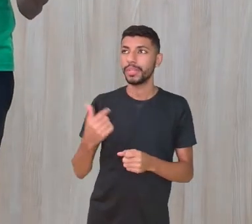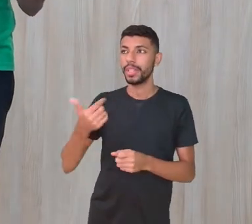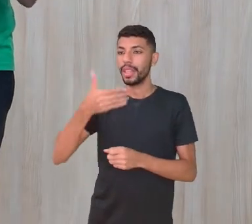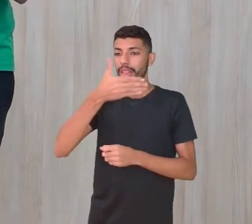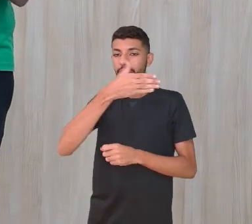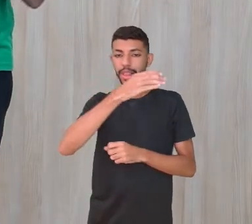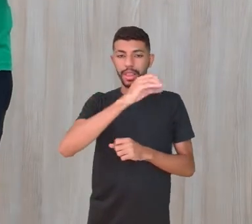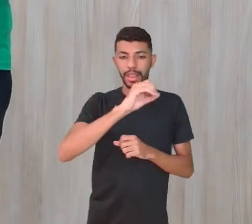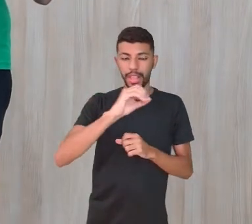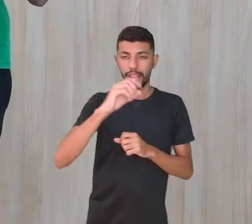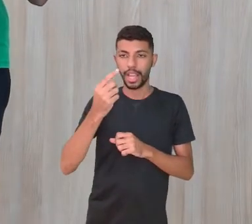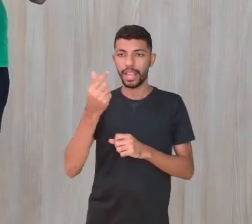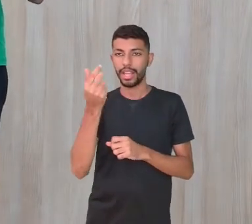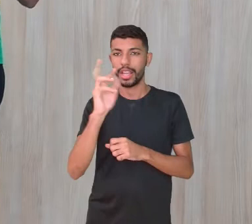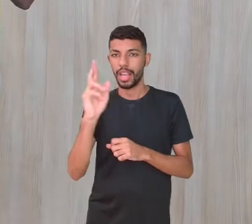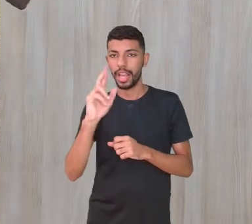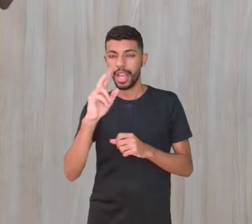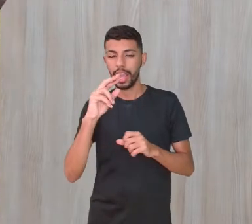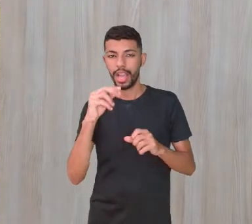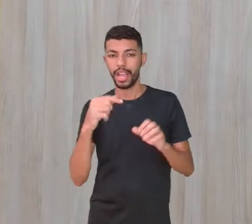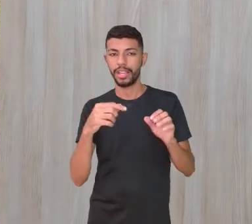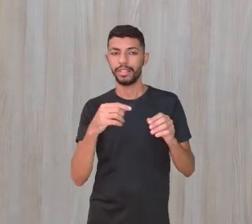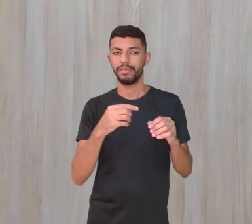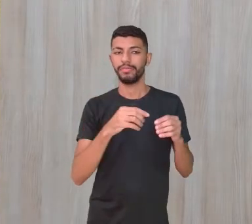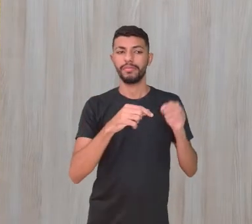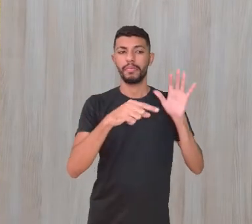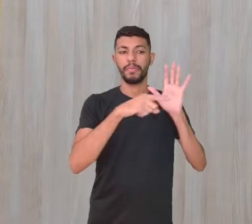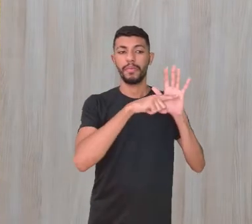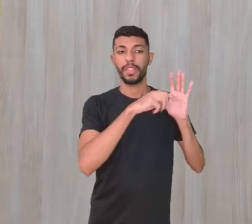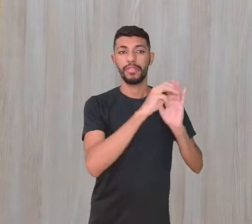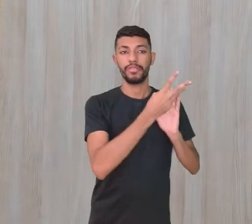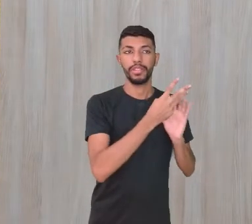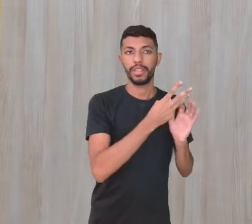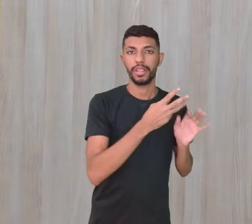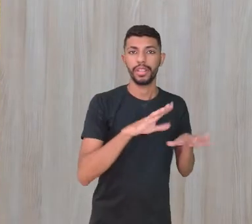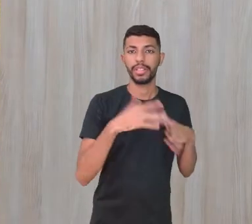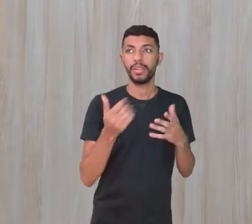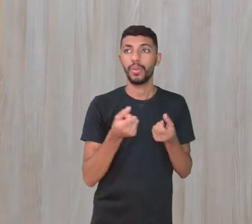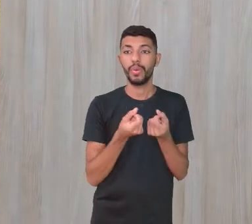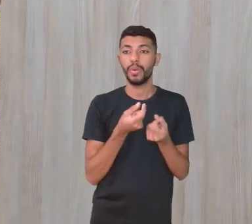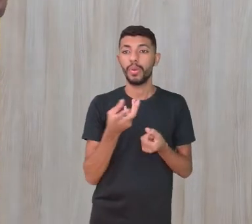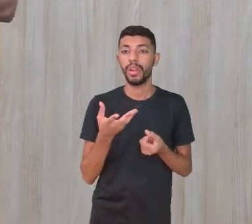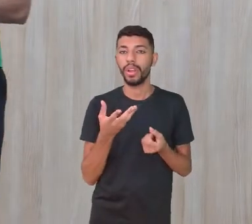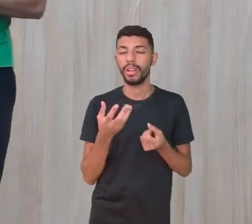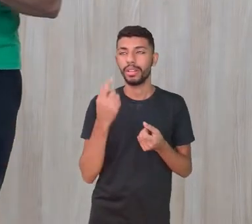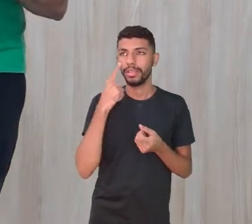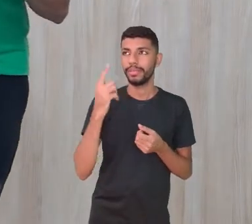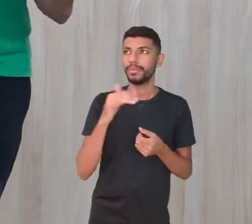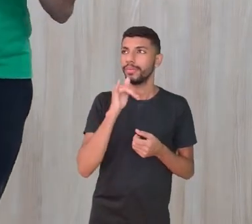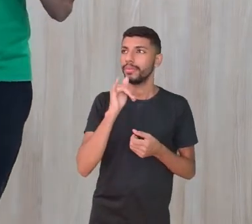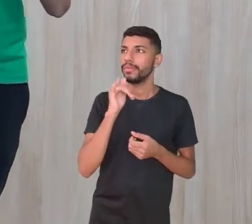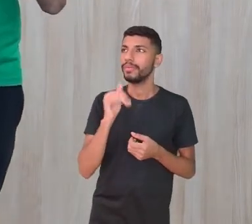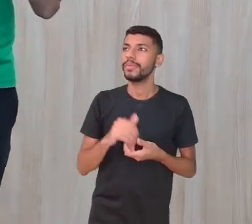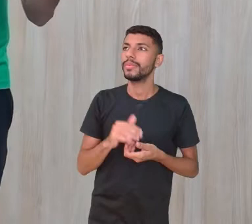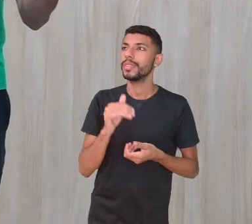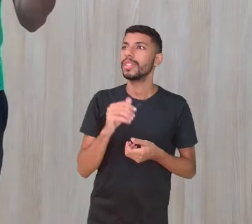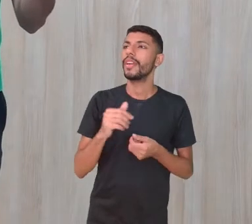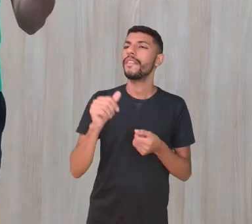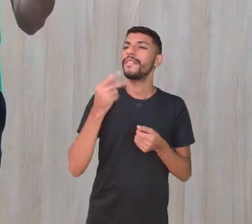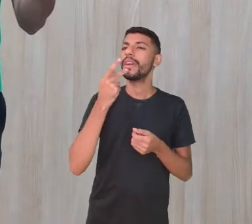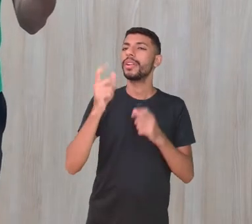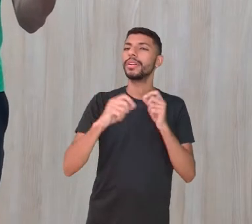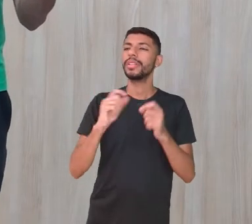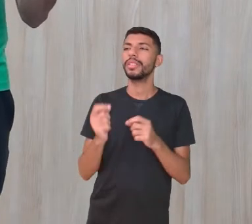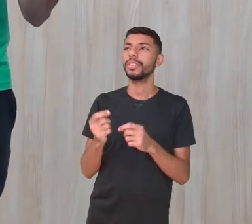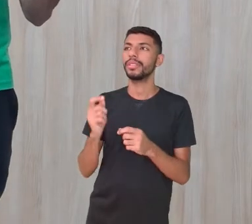com quanto? Com 7. Mas quando a gente inverte, os alunos já confundem. Quando eu coloco lá que está devendo 3